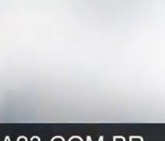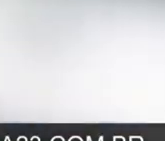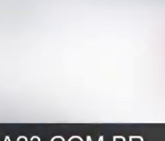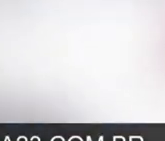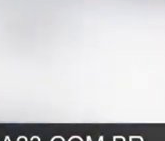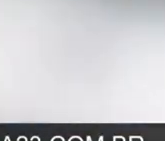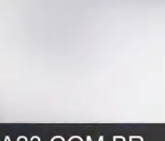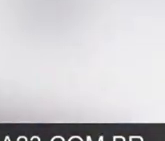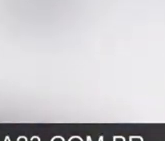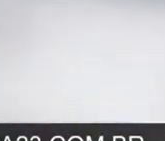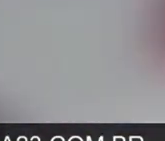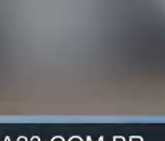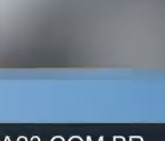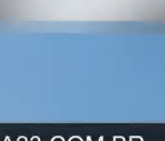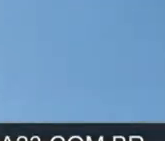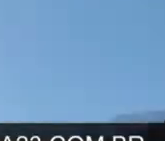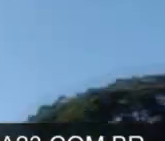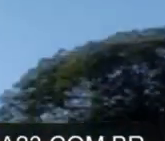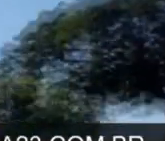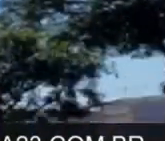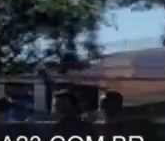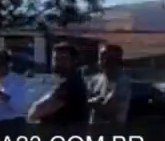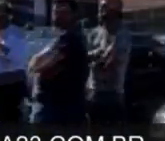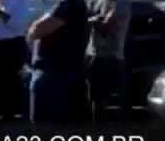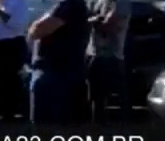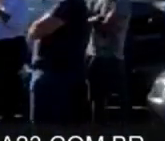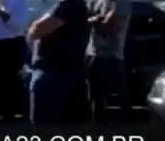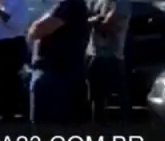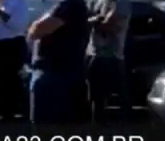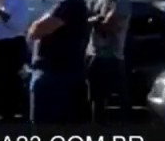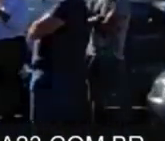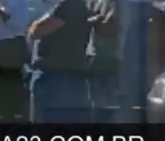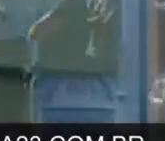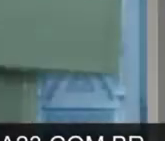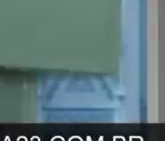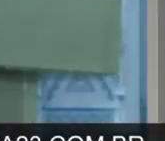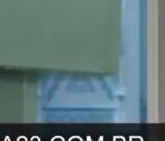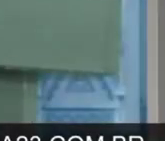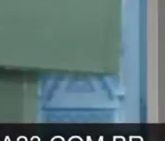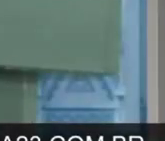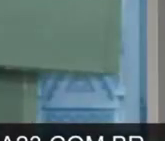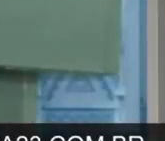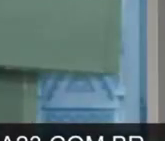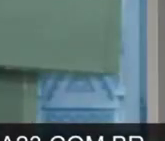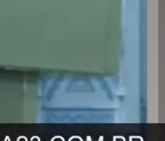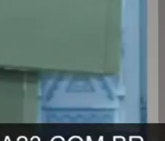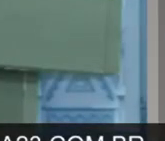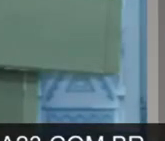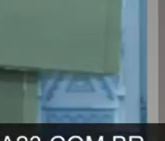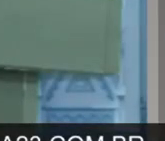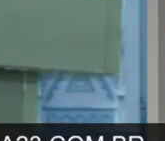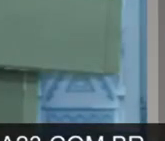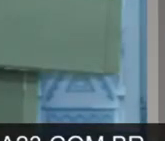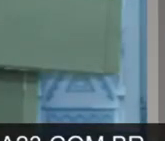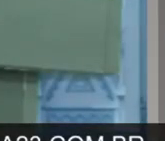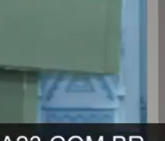durante a corrida. Samuel Sintra. 7:07. Aliás, esse é um movimento que acontece não só em Franca, mas em vários locais. E a gente